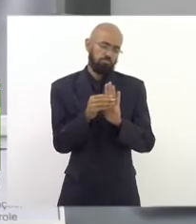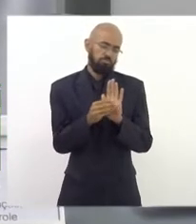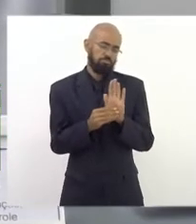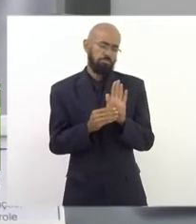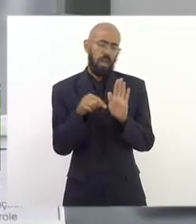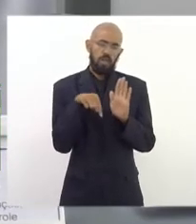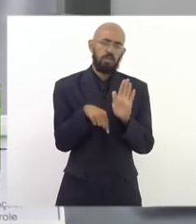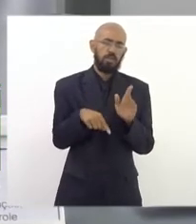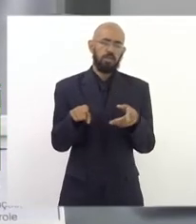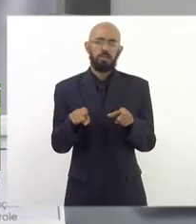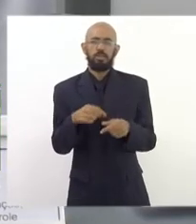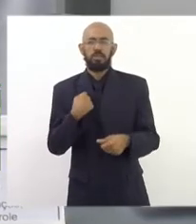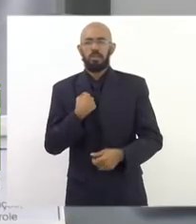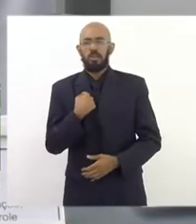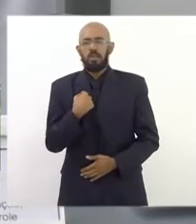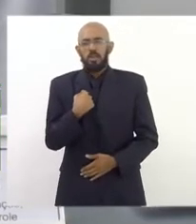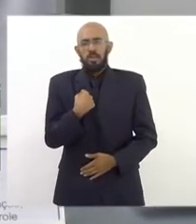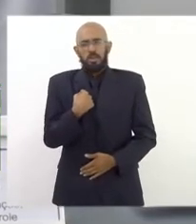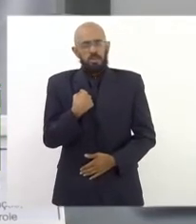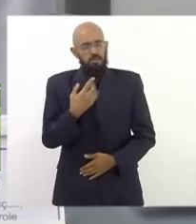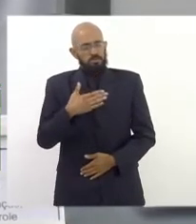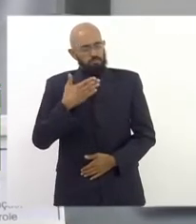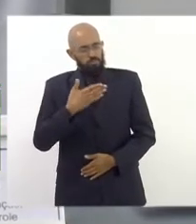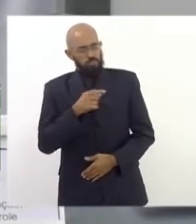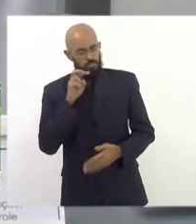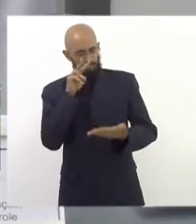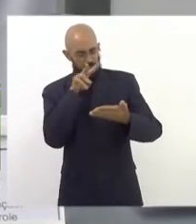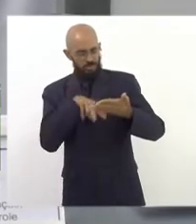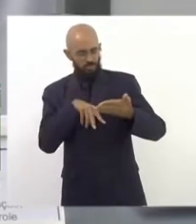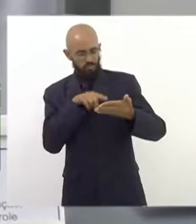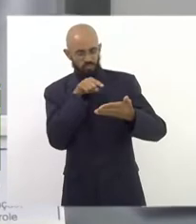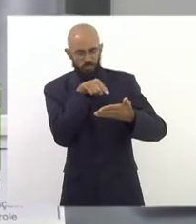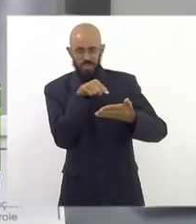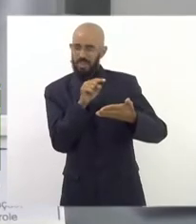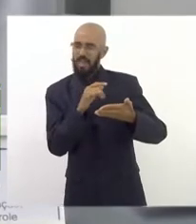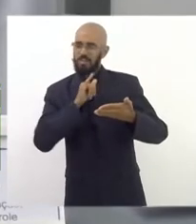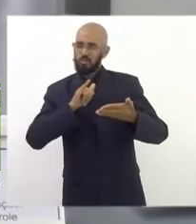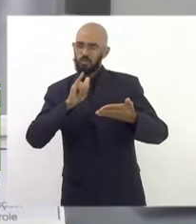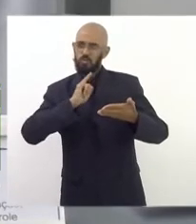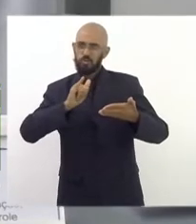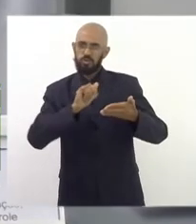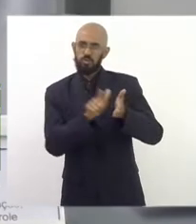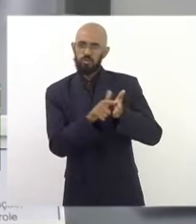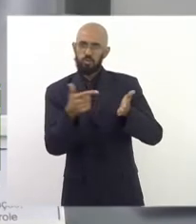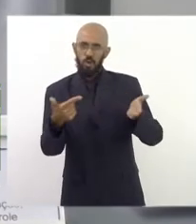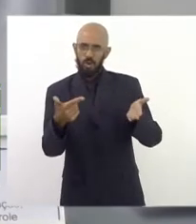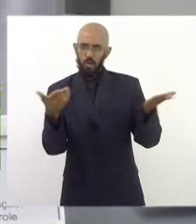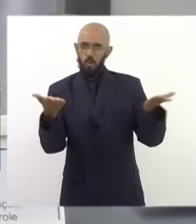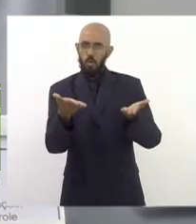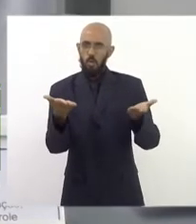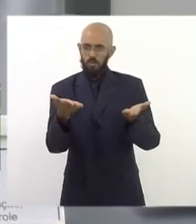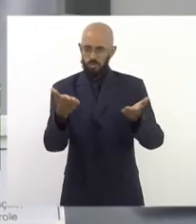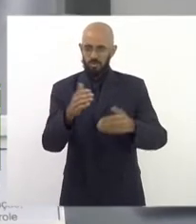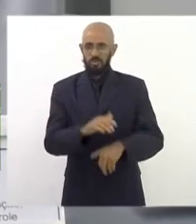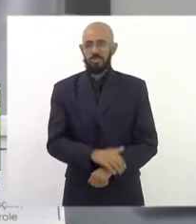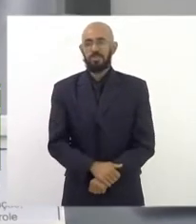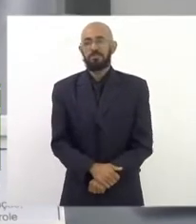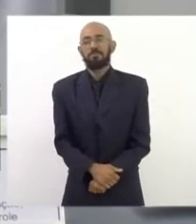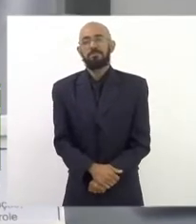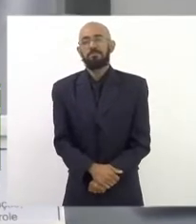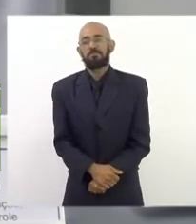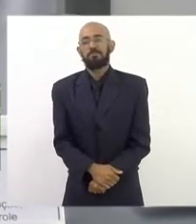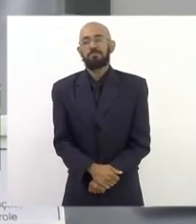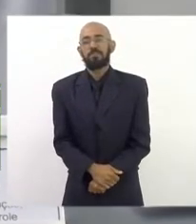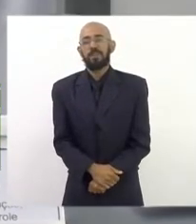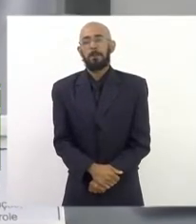que eu vi com imensa surpresa as matérias do jornal do dia de hoje,